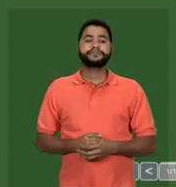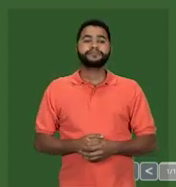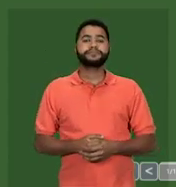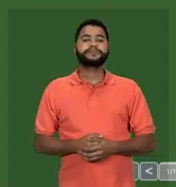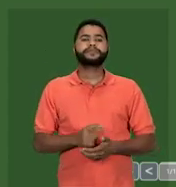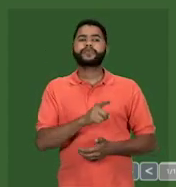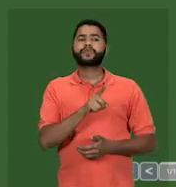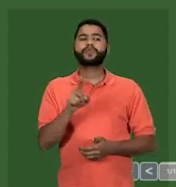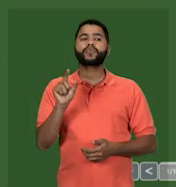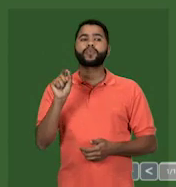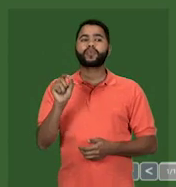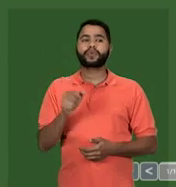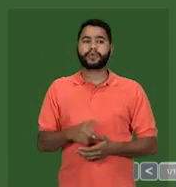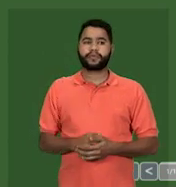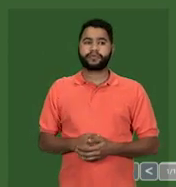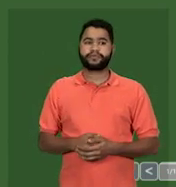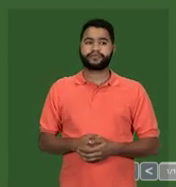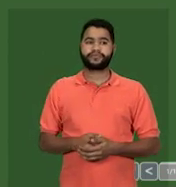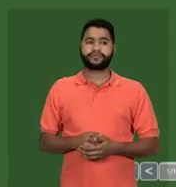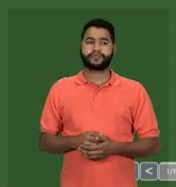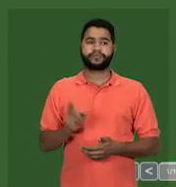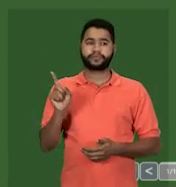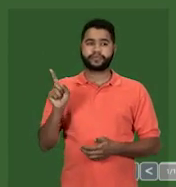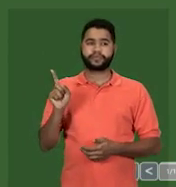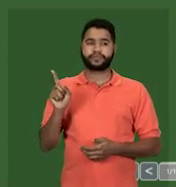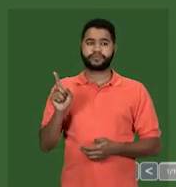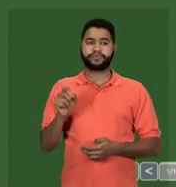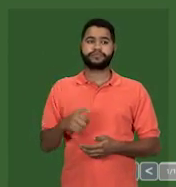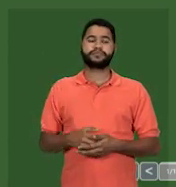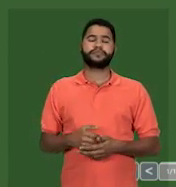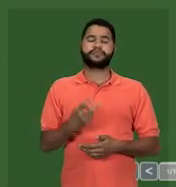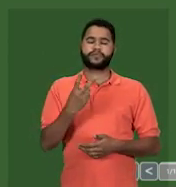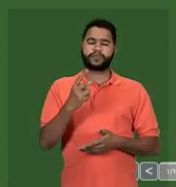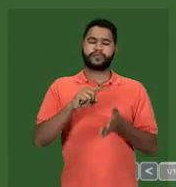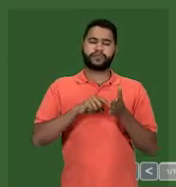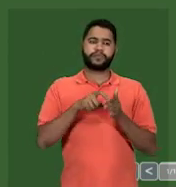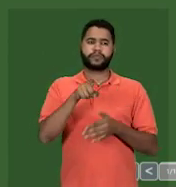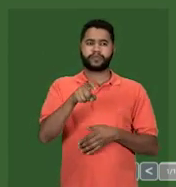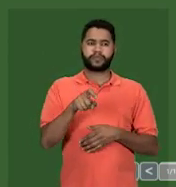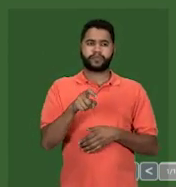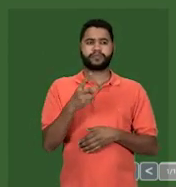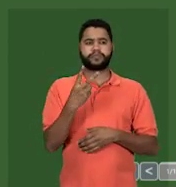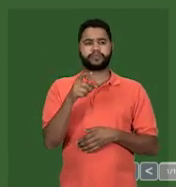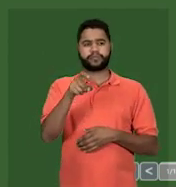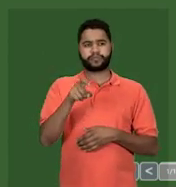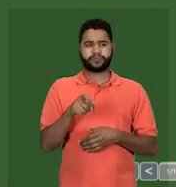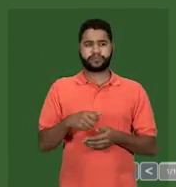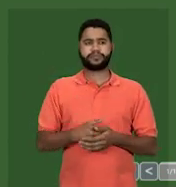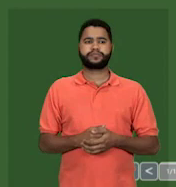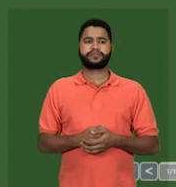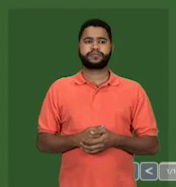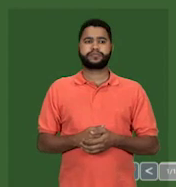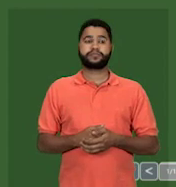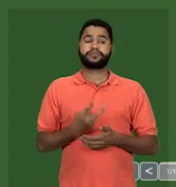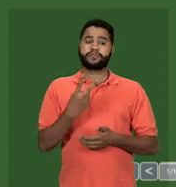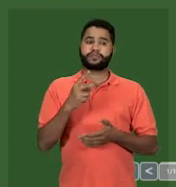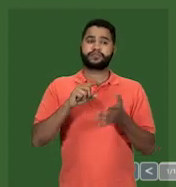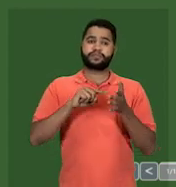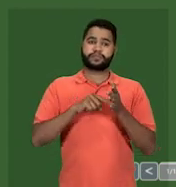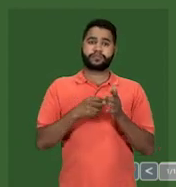que você pode fazer aqui ó você pode fazer uma propriedade distributiva duas vezes 1 x 2 x